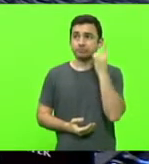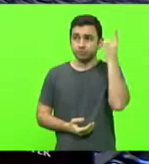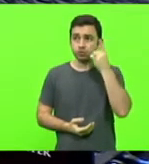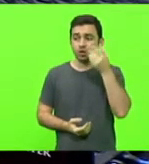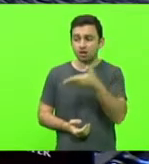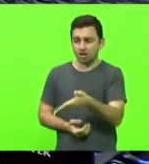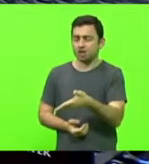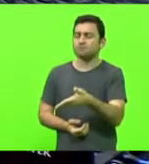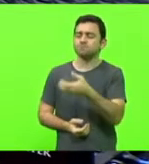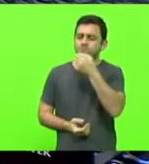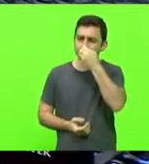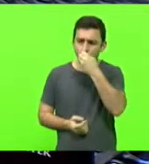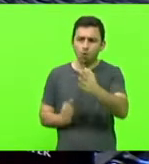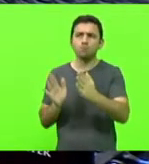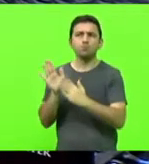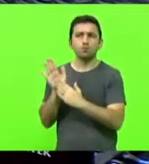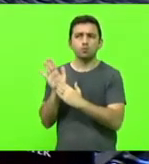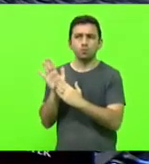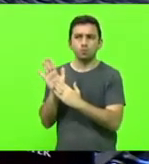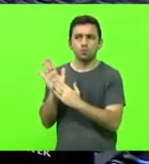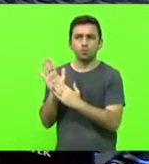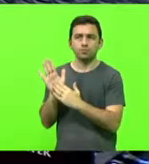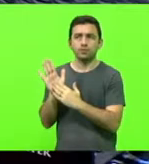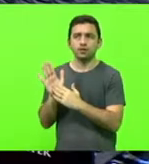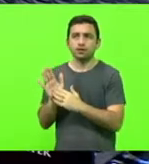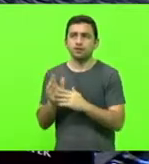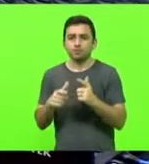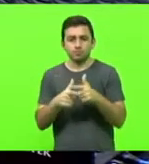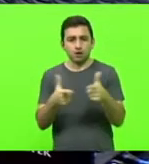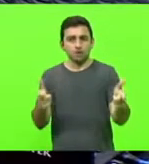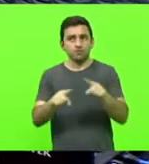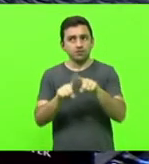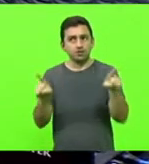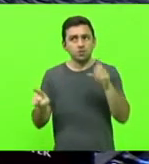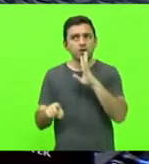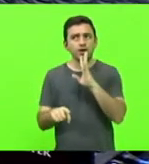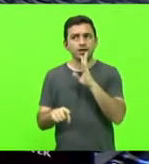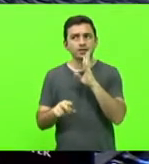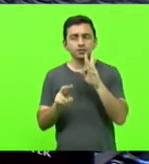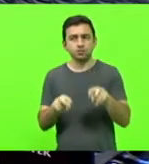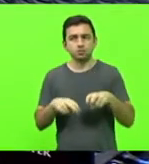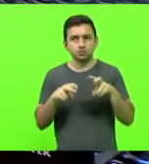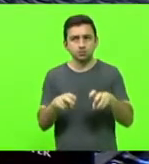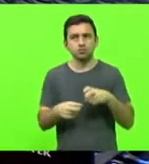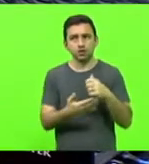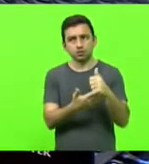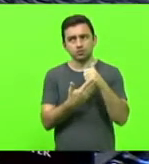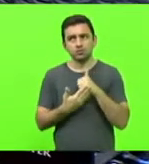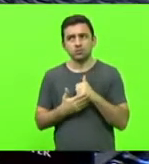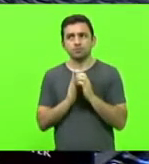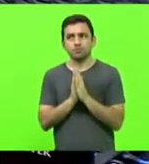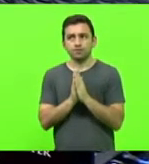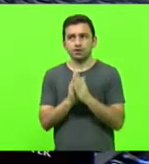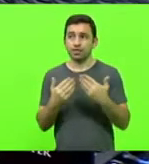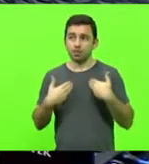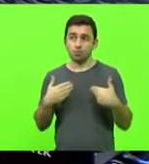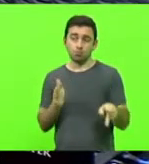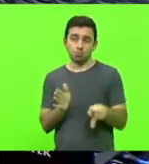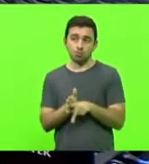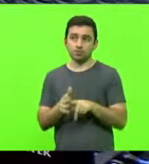Eu peço que os maiores conhecedores aí de agricultura me ajudem, né, seu Pelsa, já que eu sou um deputado do